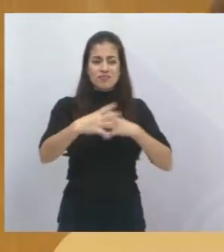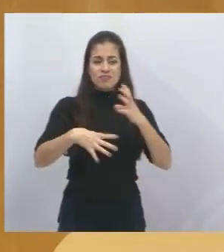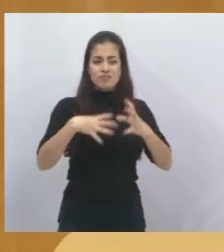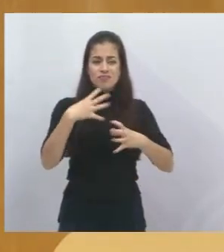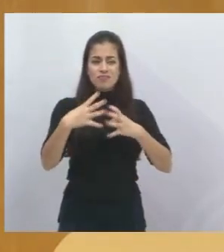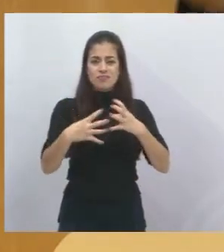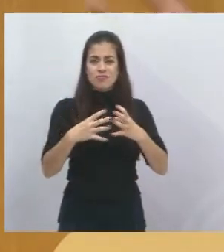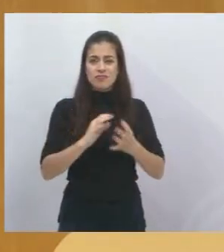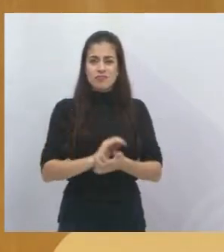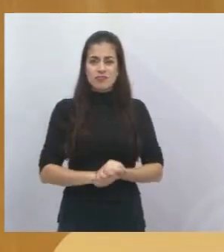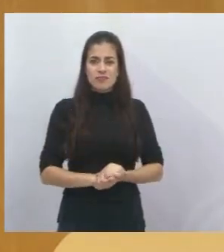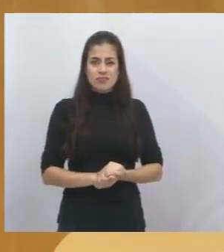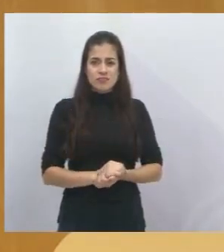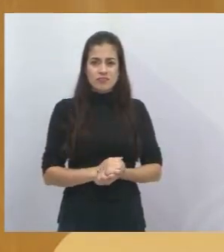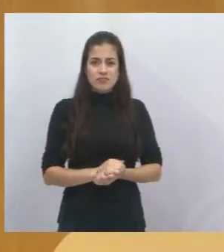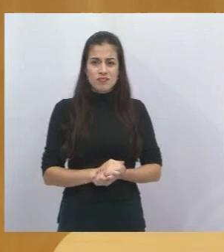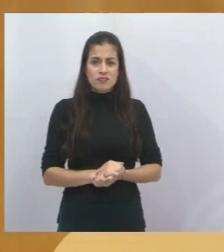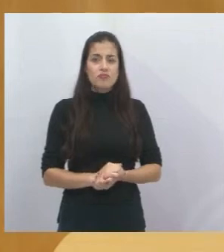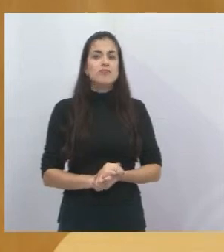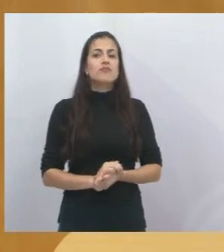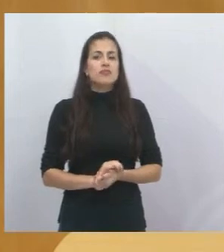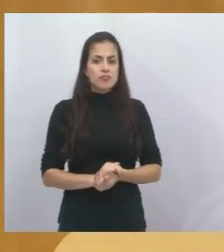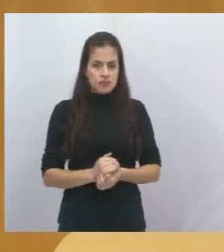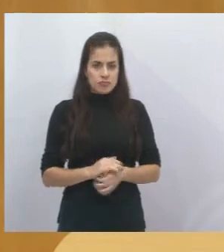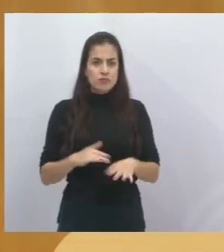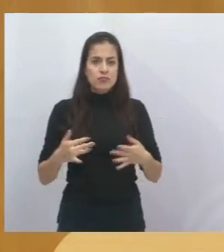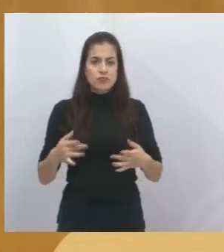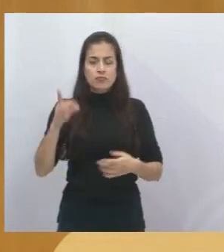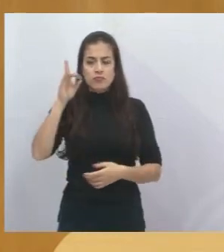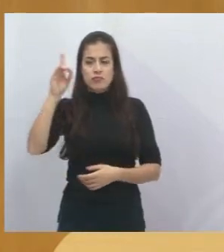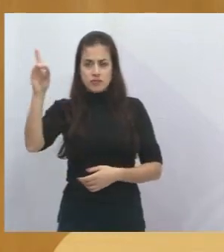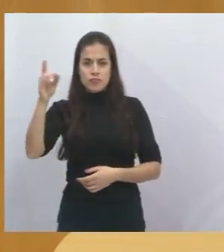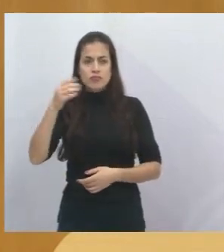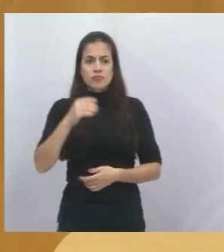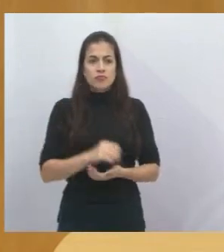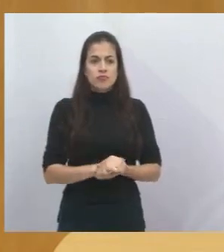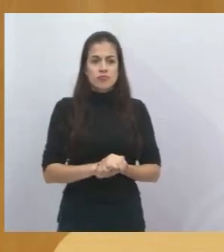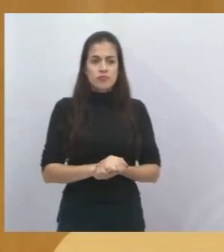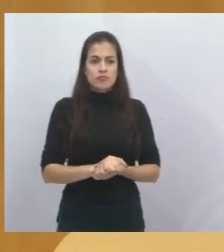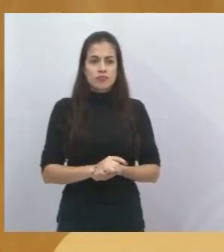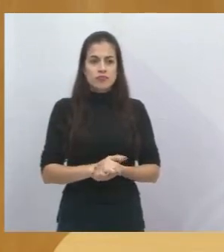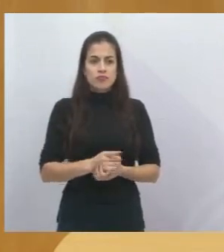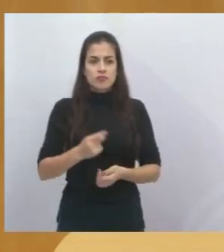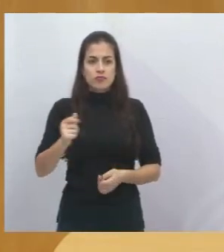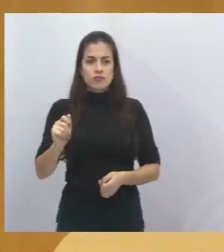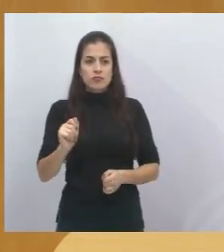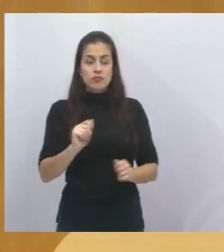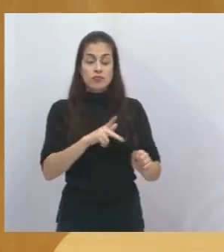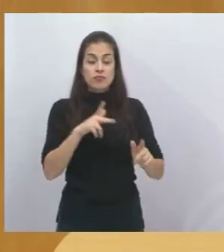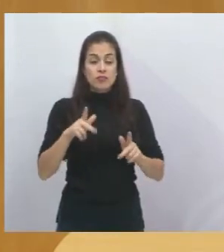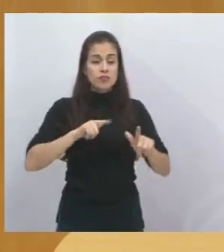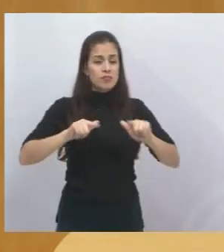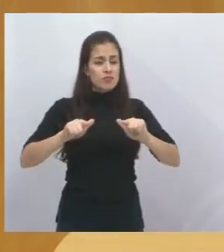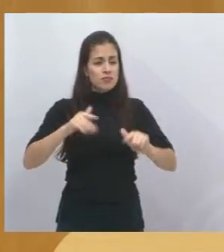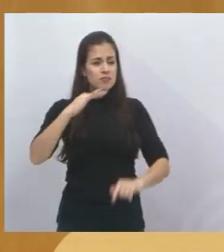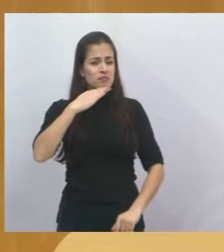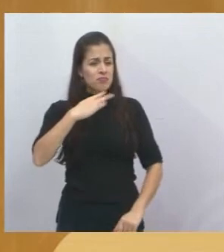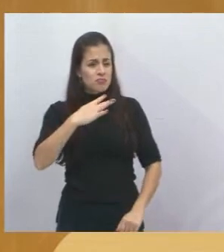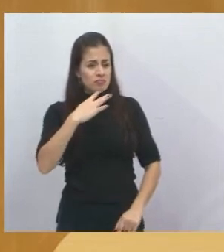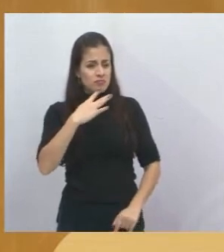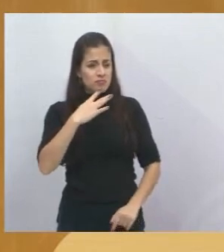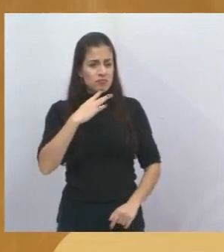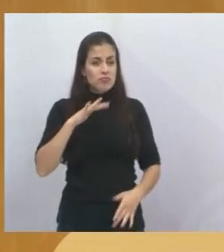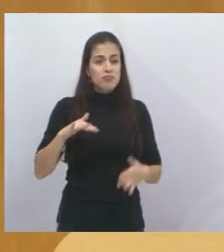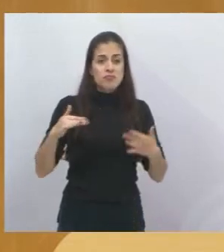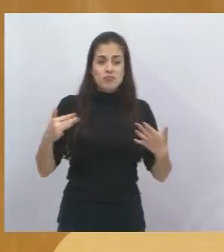essa casa e votava do jeito que o Pai Todo-Poderoso mandava, como muitos trabalhadores conhecem. Então, eu acho que nesse sentido, a gente está